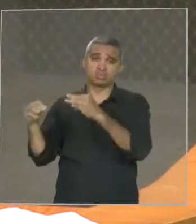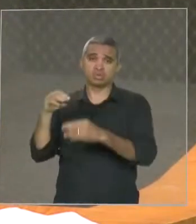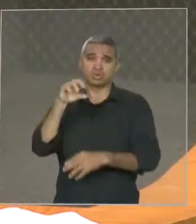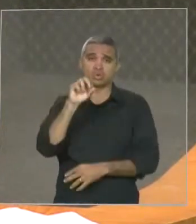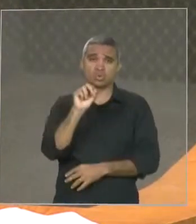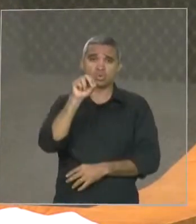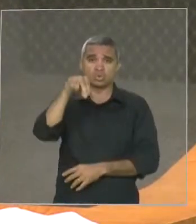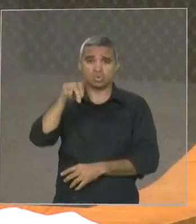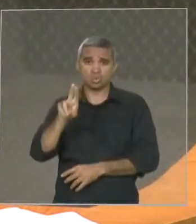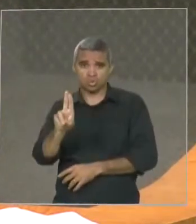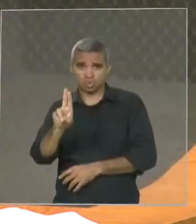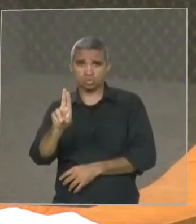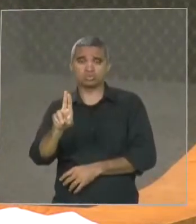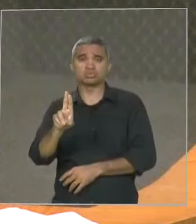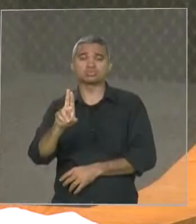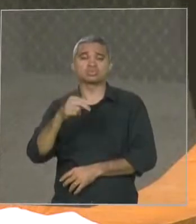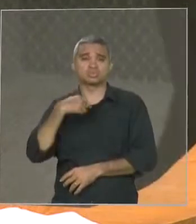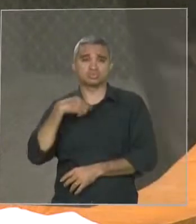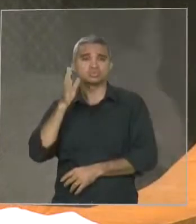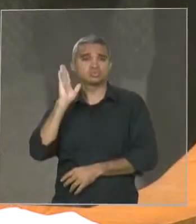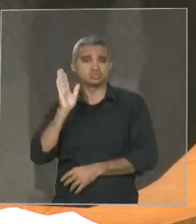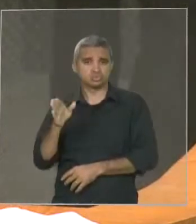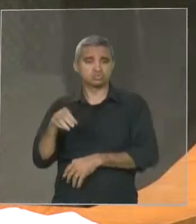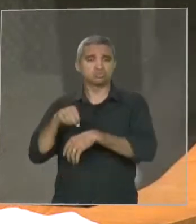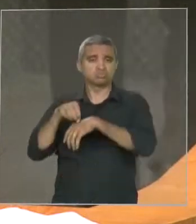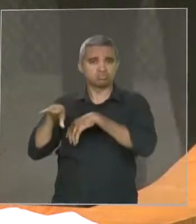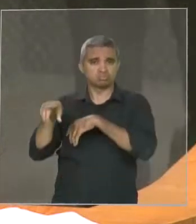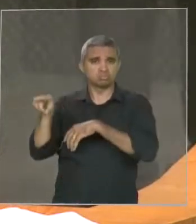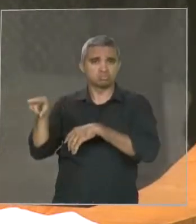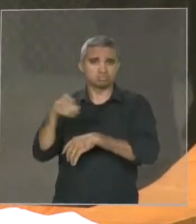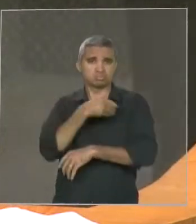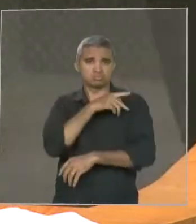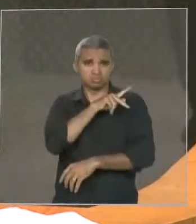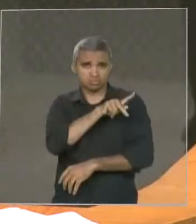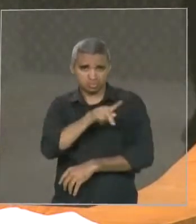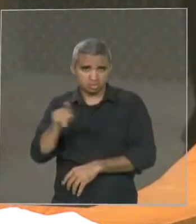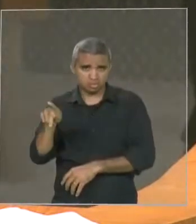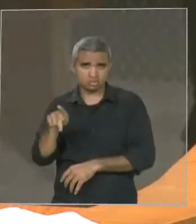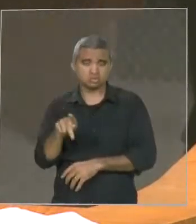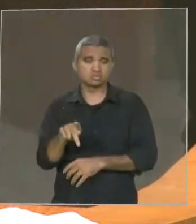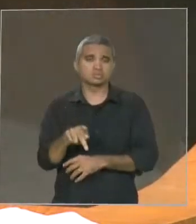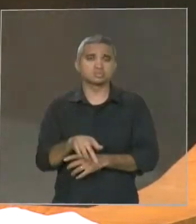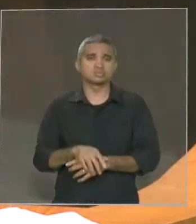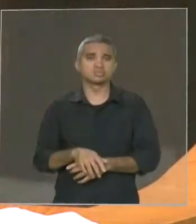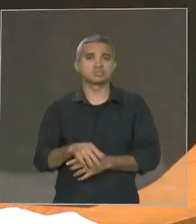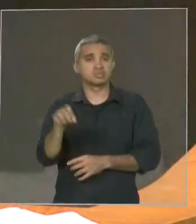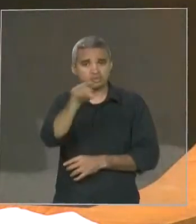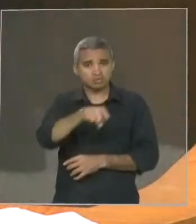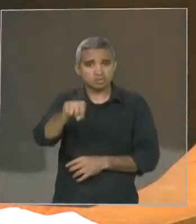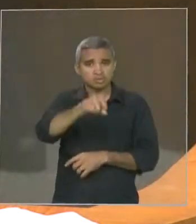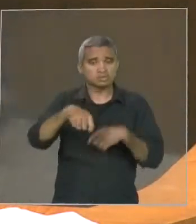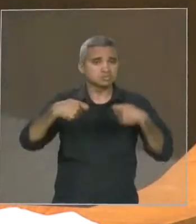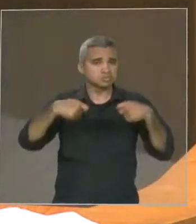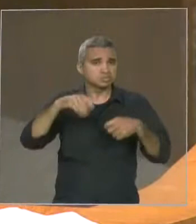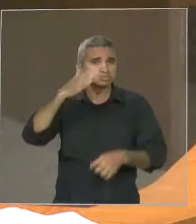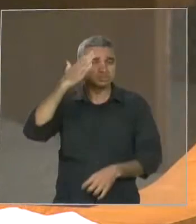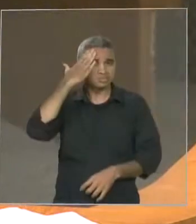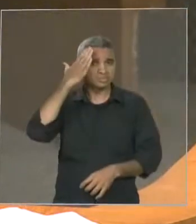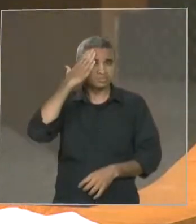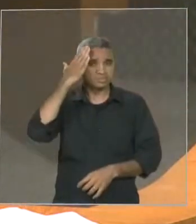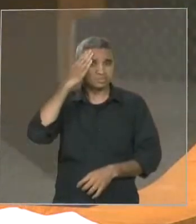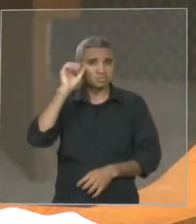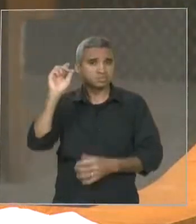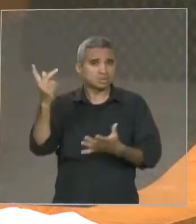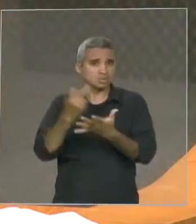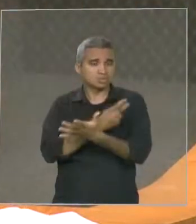Vossas Excelências tenham consciência do que aconteceu em Barra do Corda, porque isso é um crime. Tempo da liderança,